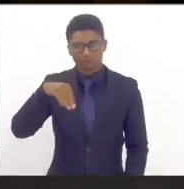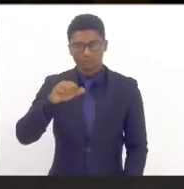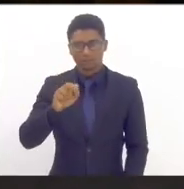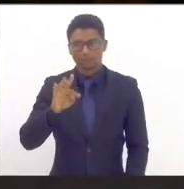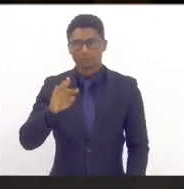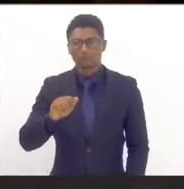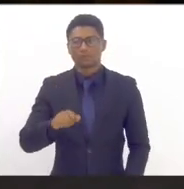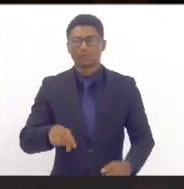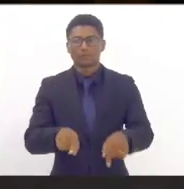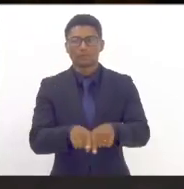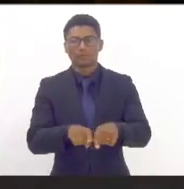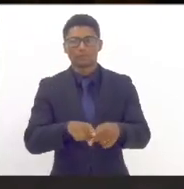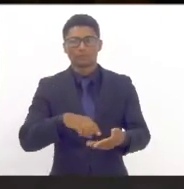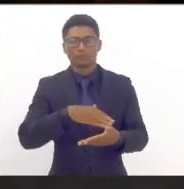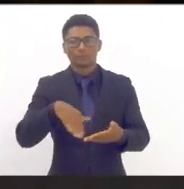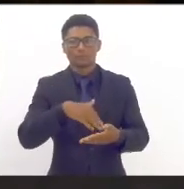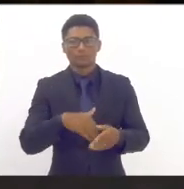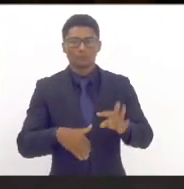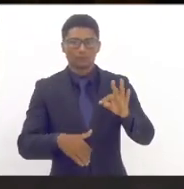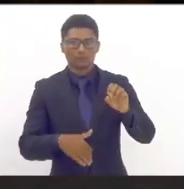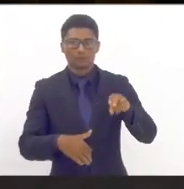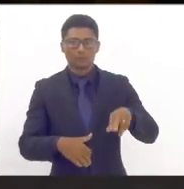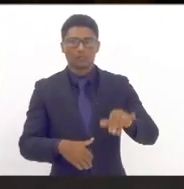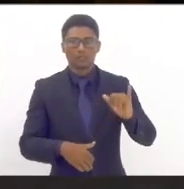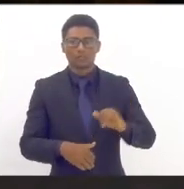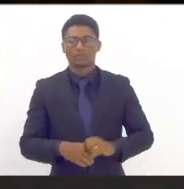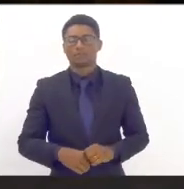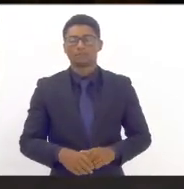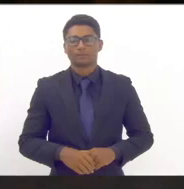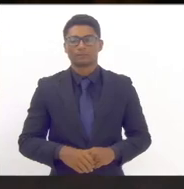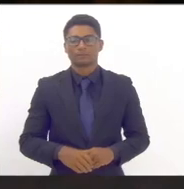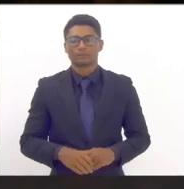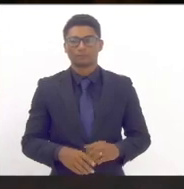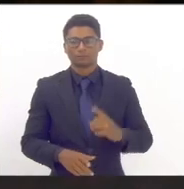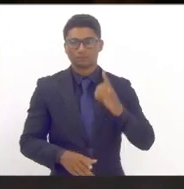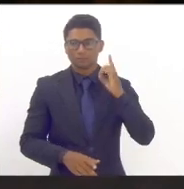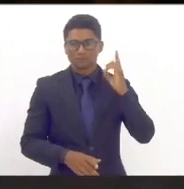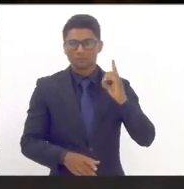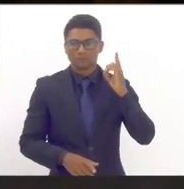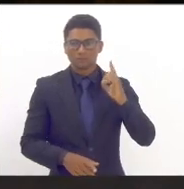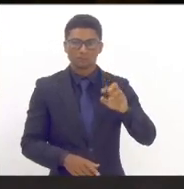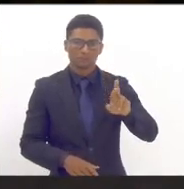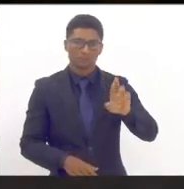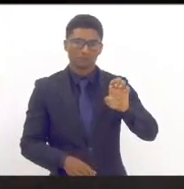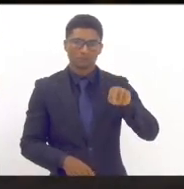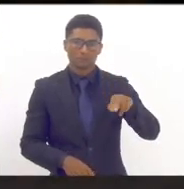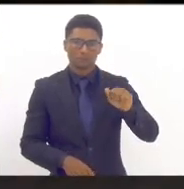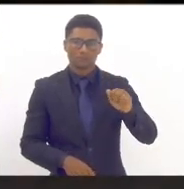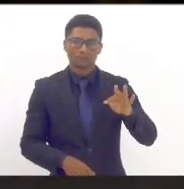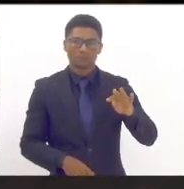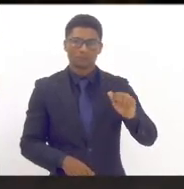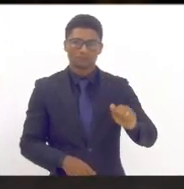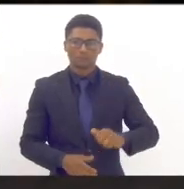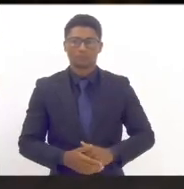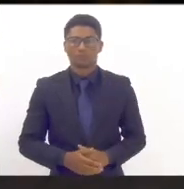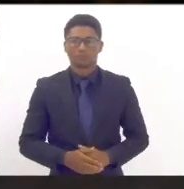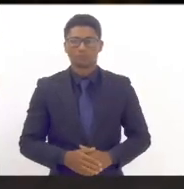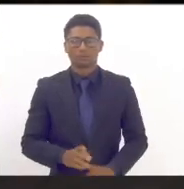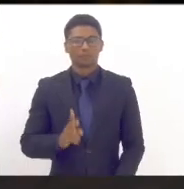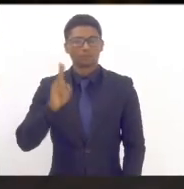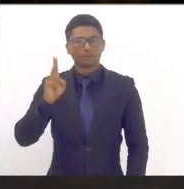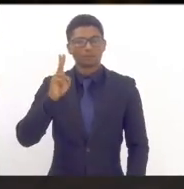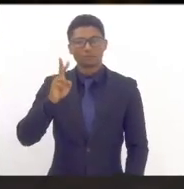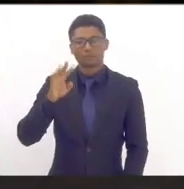noite, secretário Tony Chalita. Boa noite, deputada Renata Souza. Boa noite, vereadora